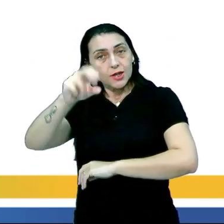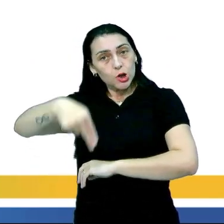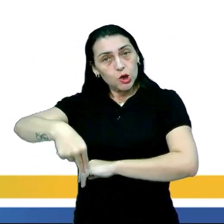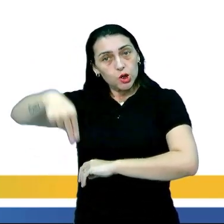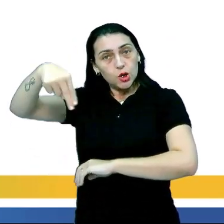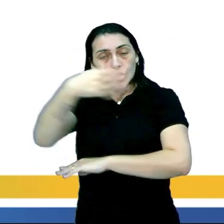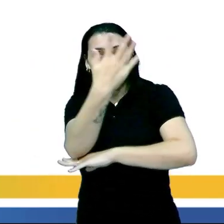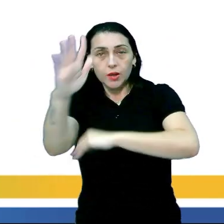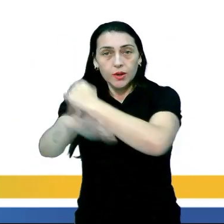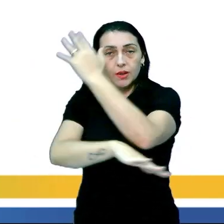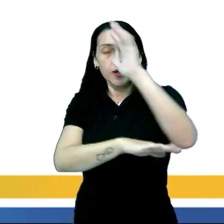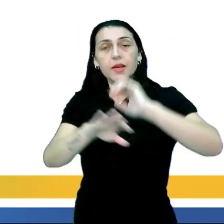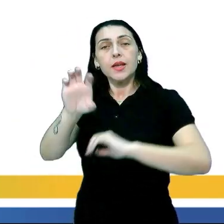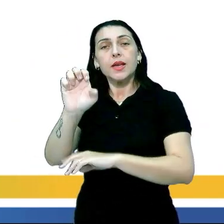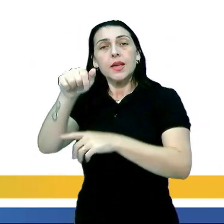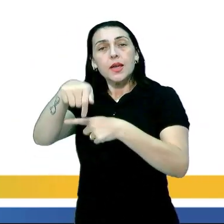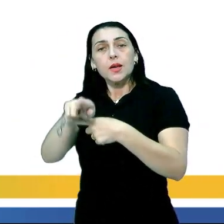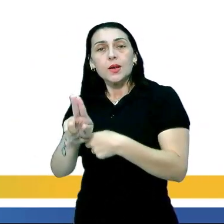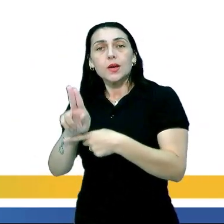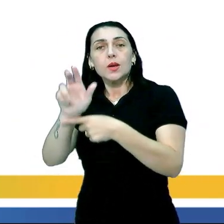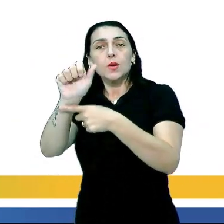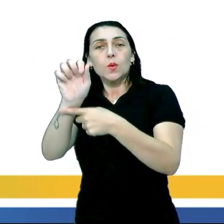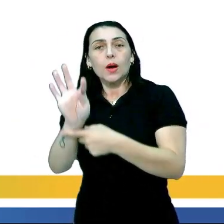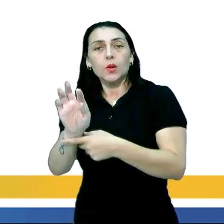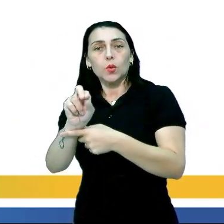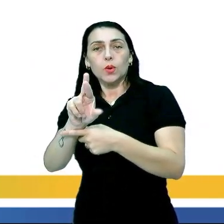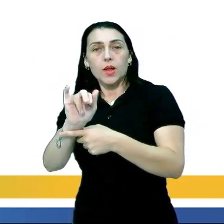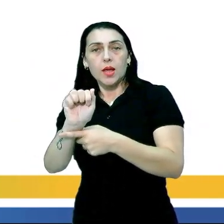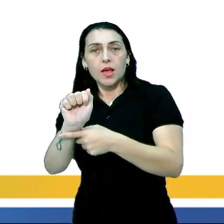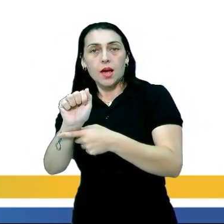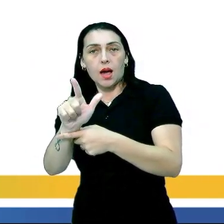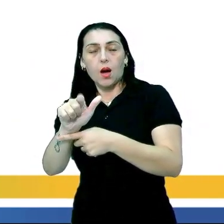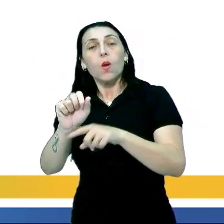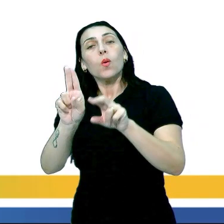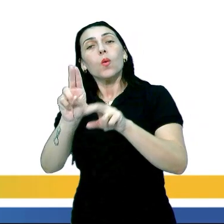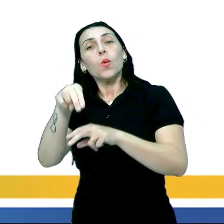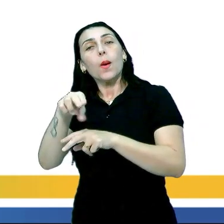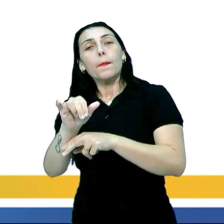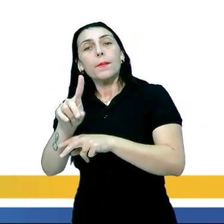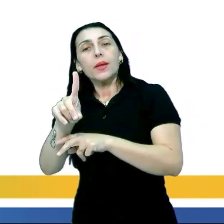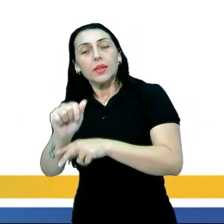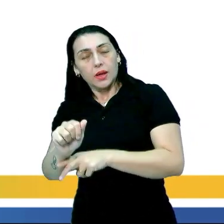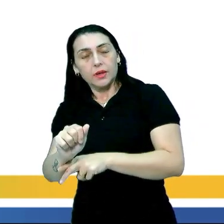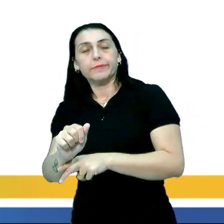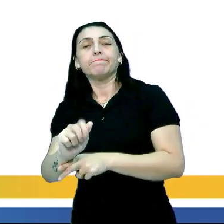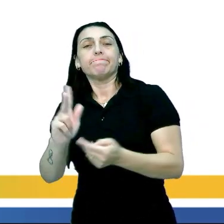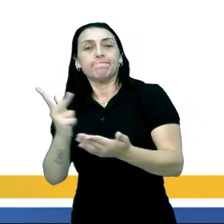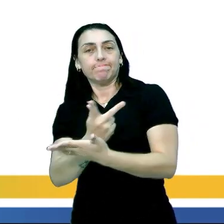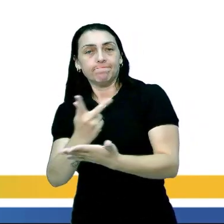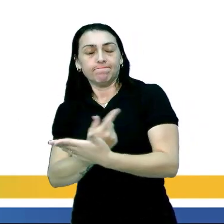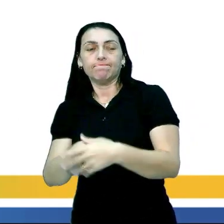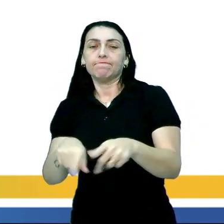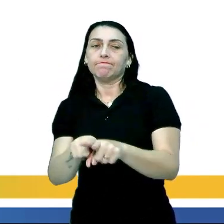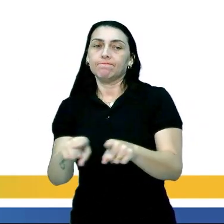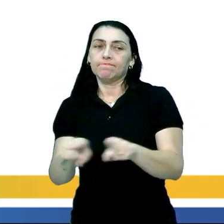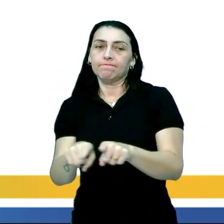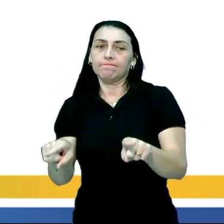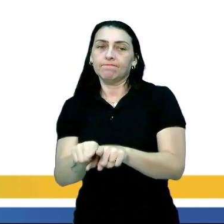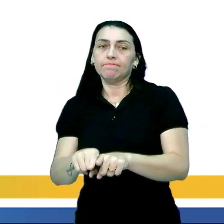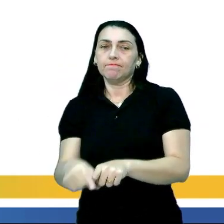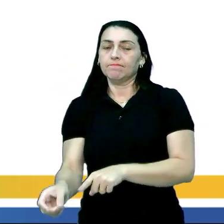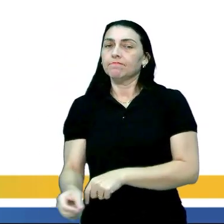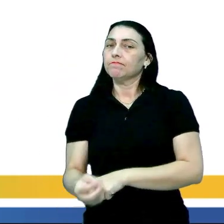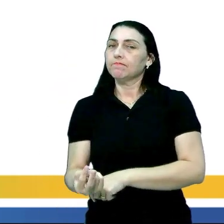floresta equatorial úmida. Então, a letra C está muito errada bastante equivocada, de forma